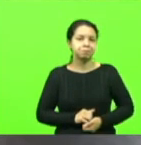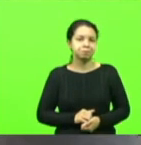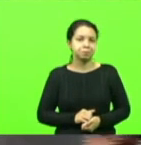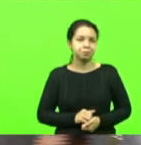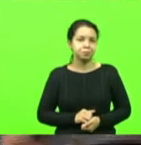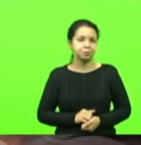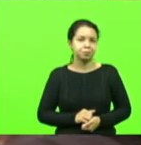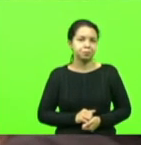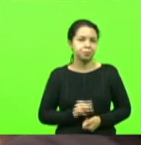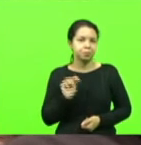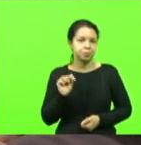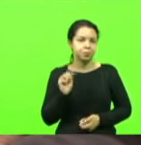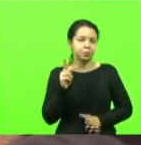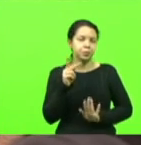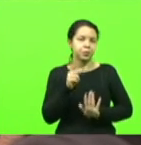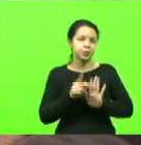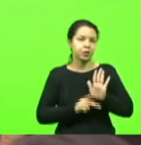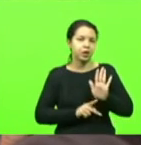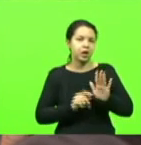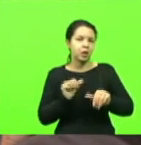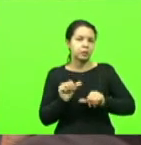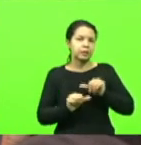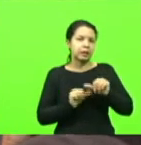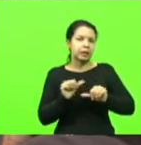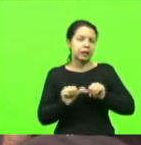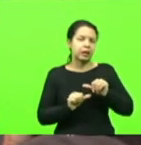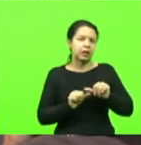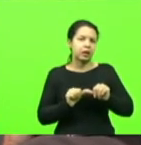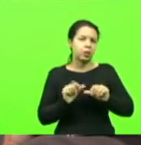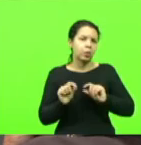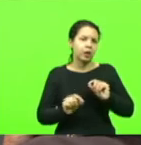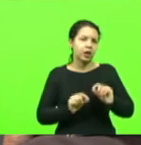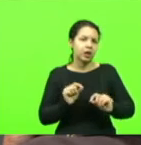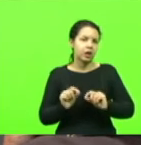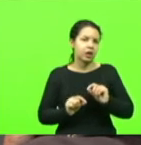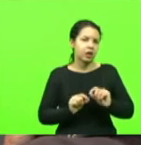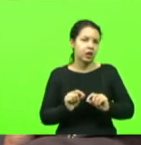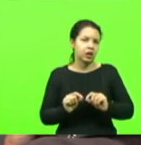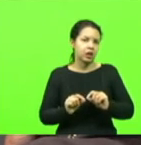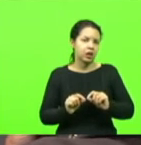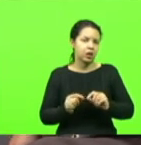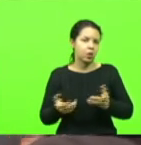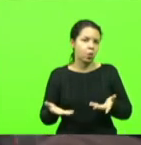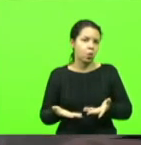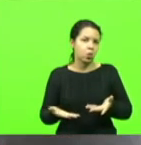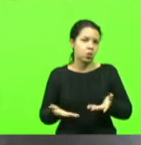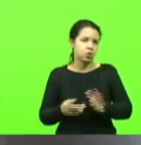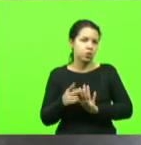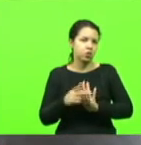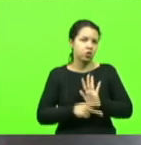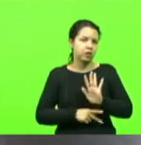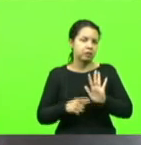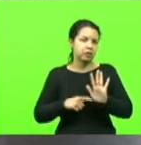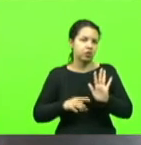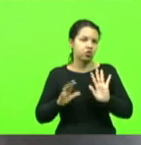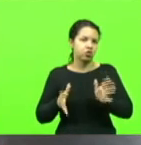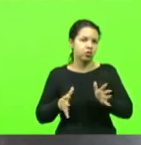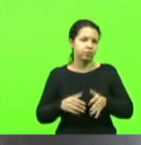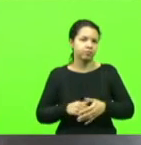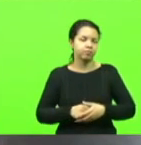ele altera o que que ele altera basicamente no projeto atual é